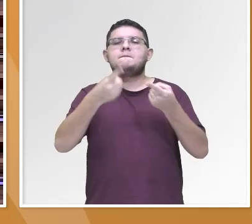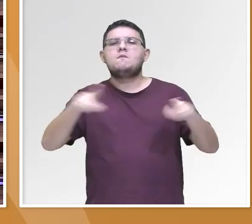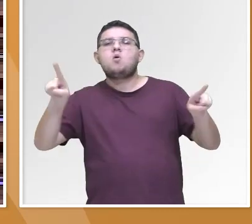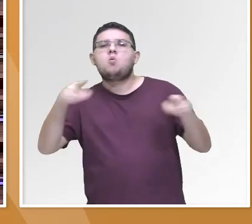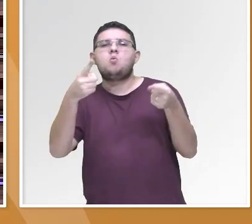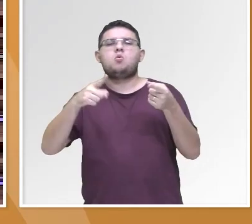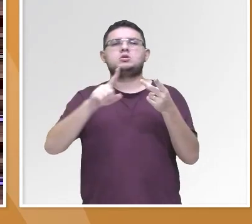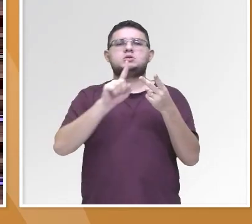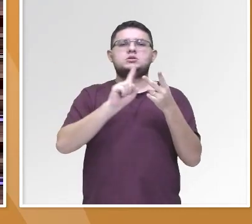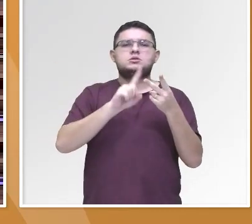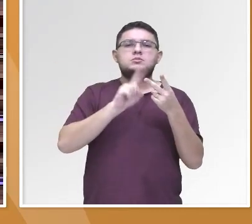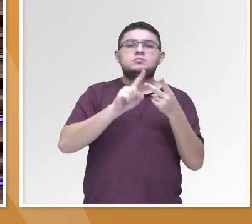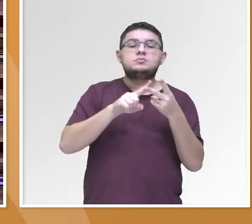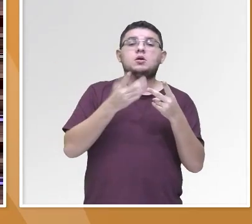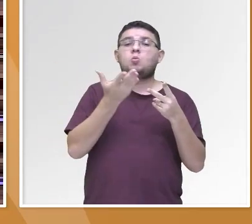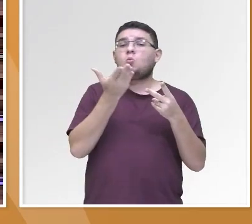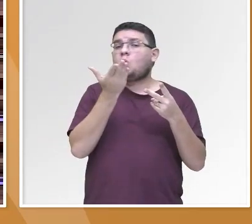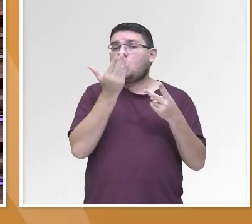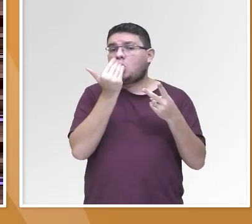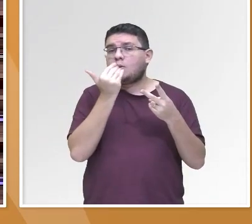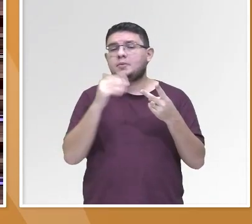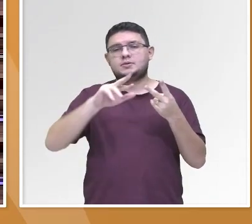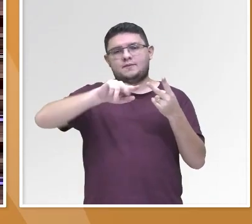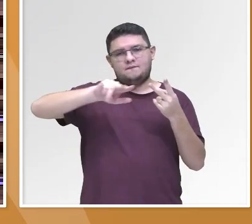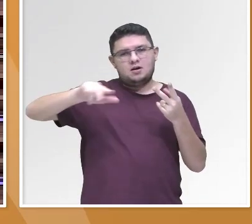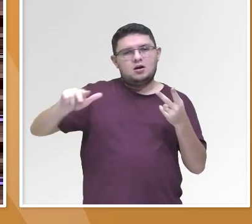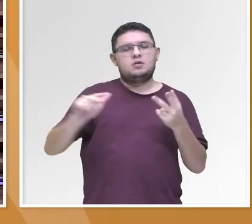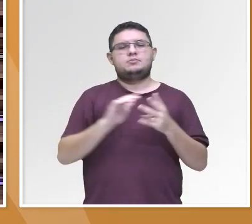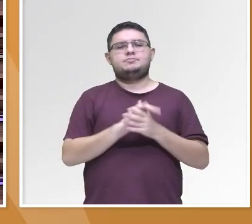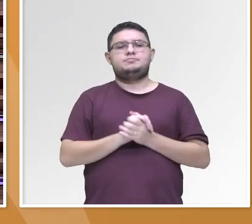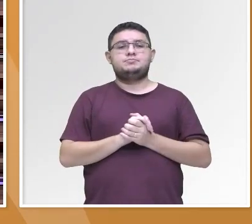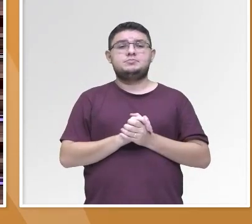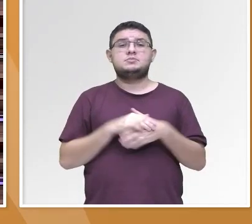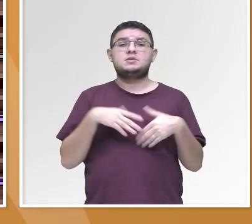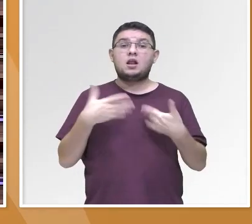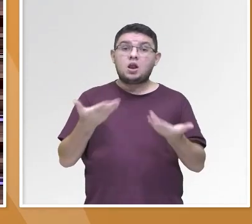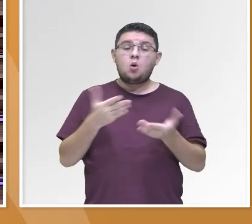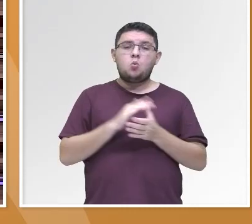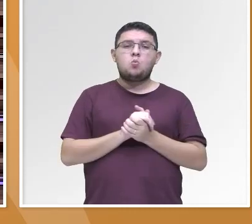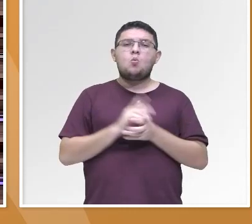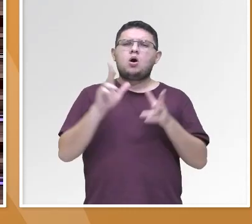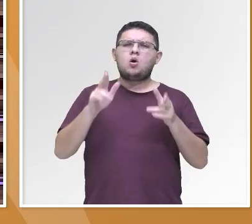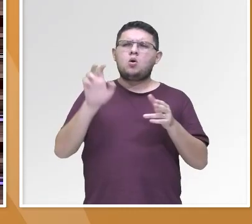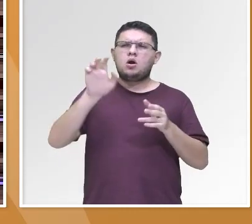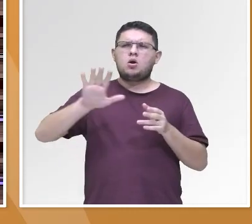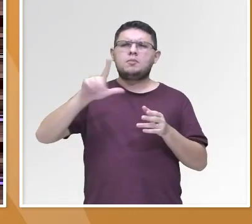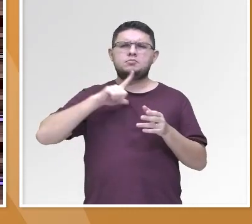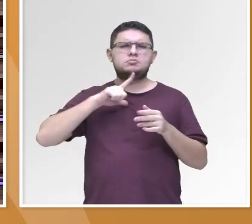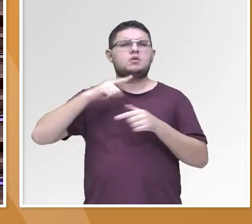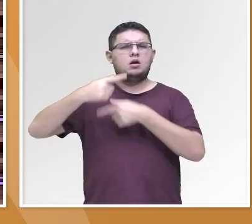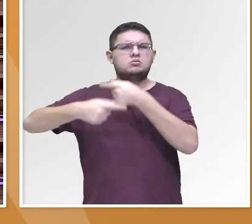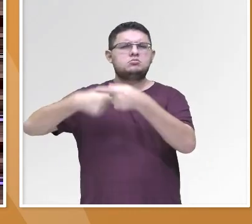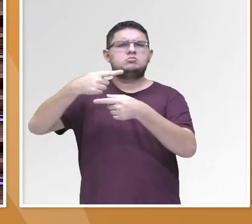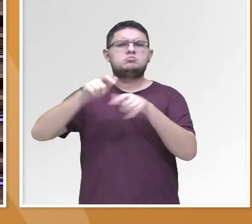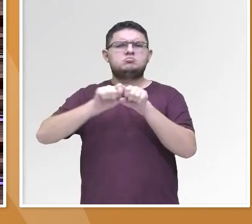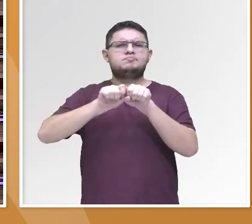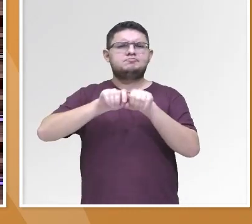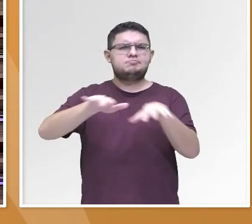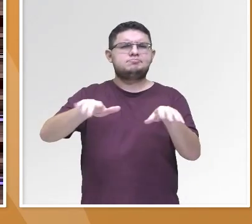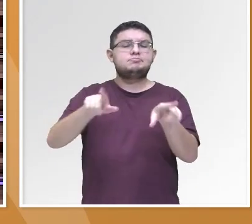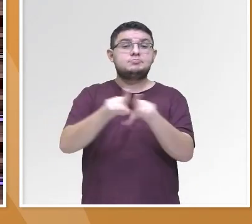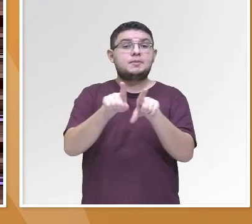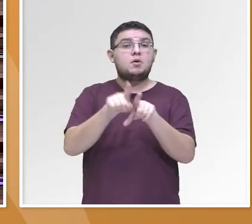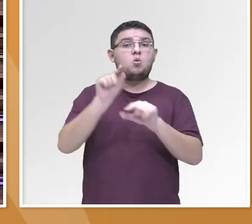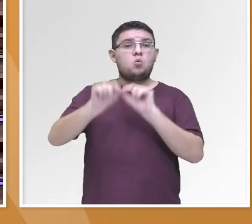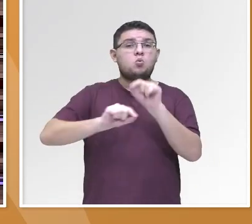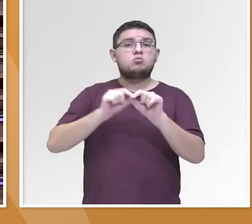quanto também na questão de alimentação. Então, assim como os europeus deixaram suas heranças nesse sentido, os